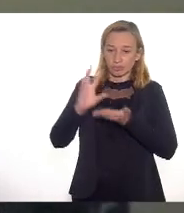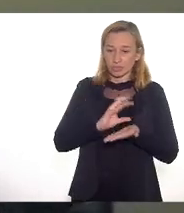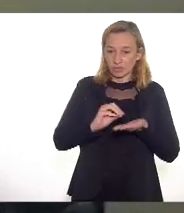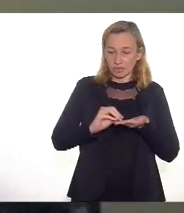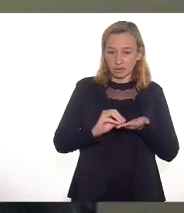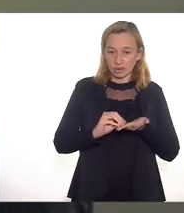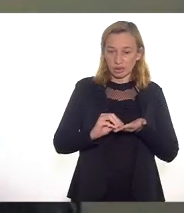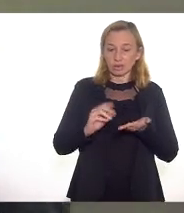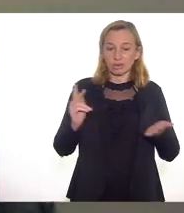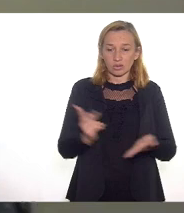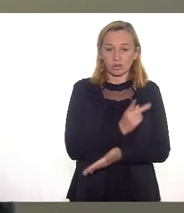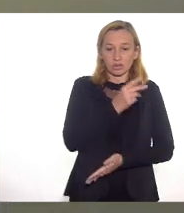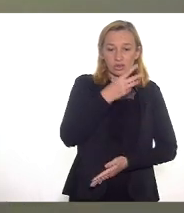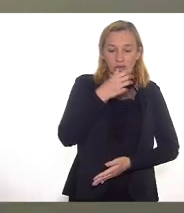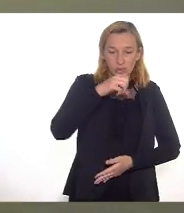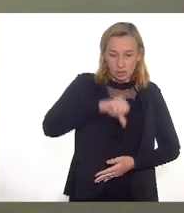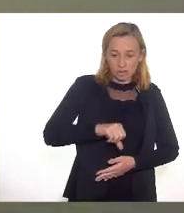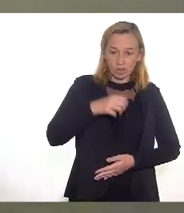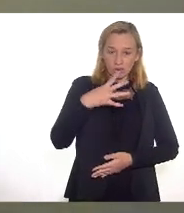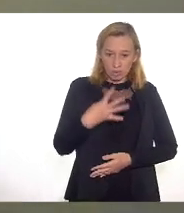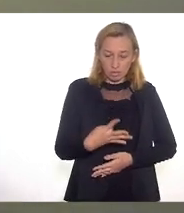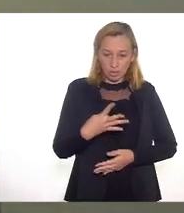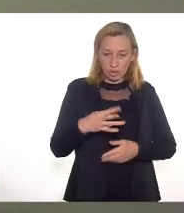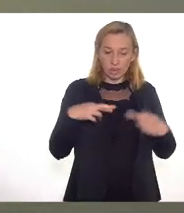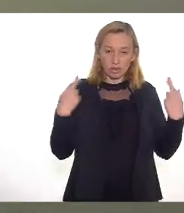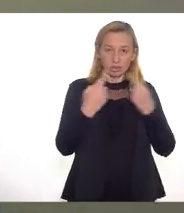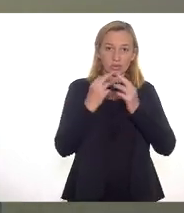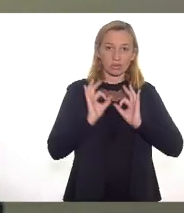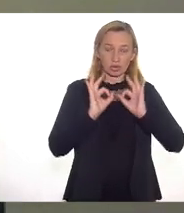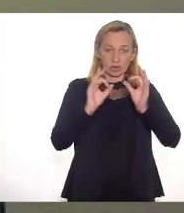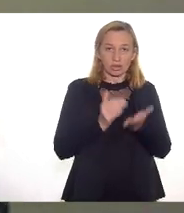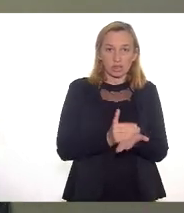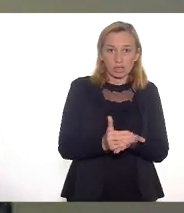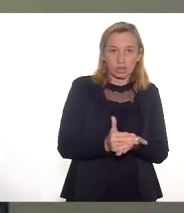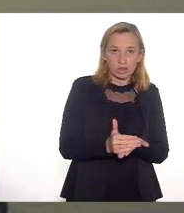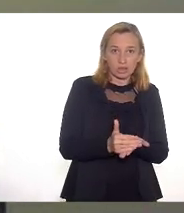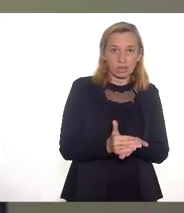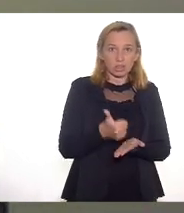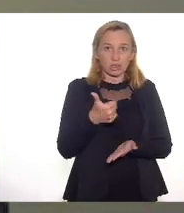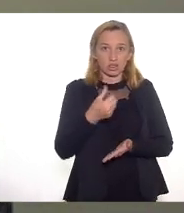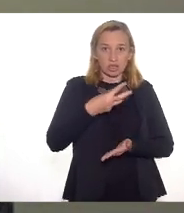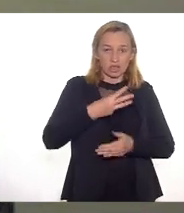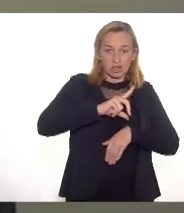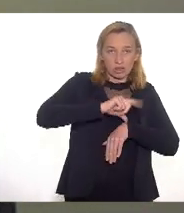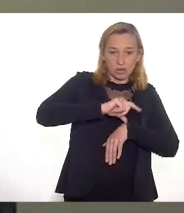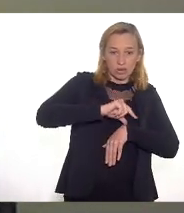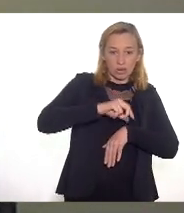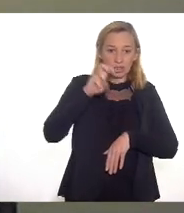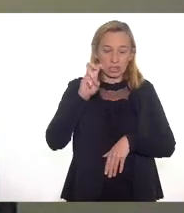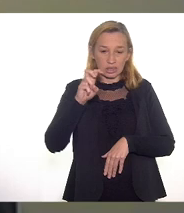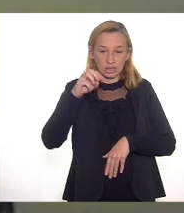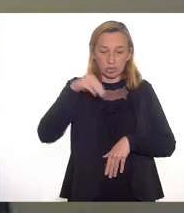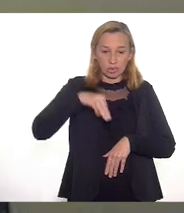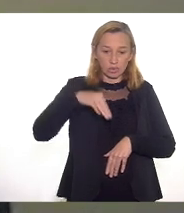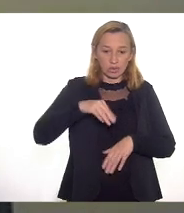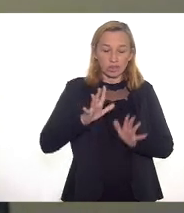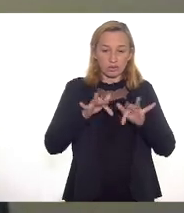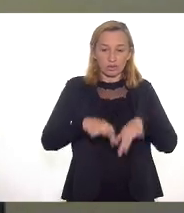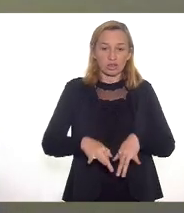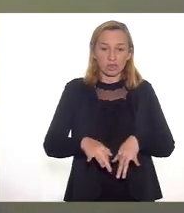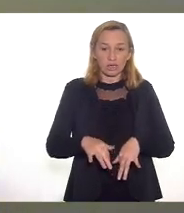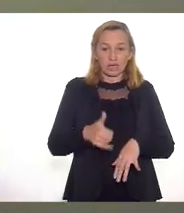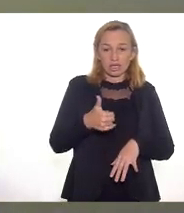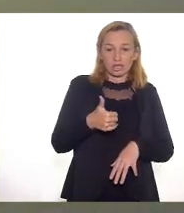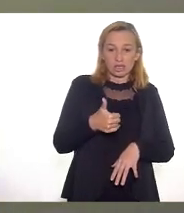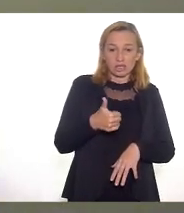na 94ª sessão extraordinária, que, iniciada às 13 horas e 5 minutos,